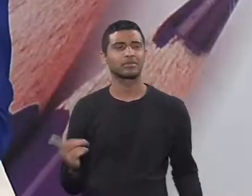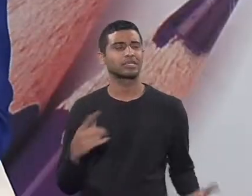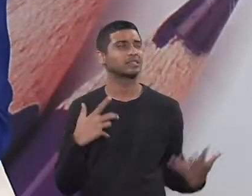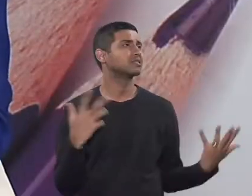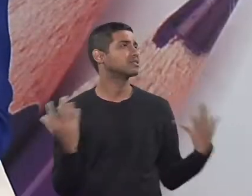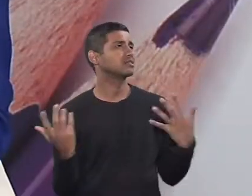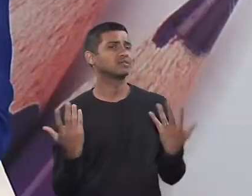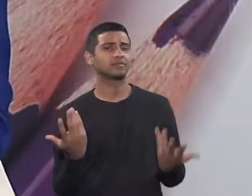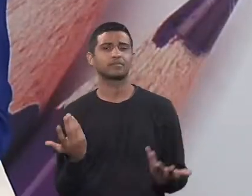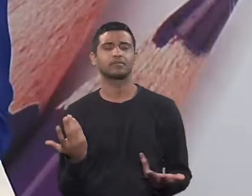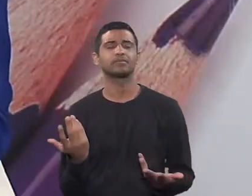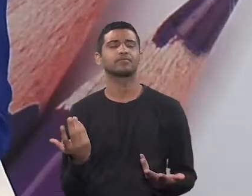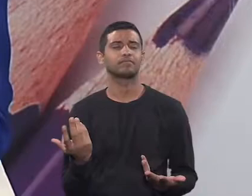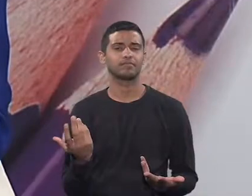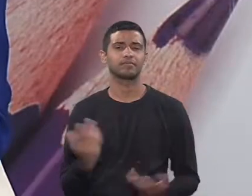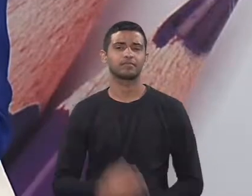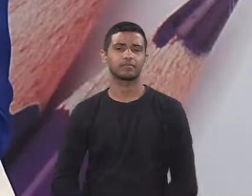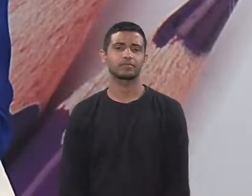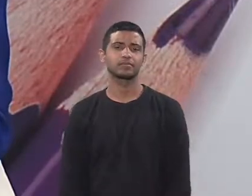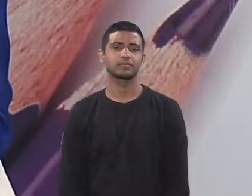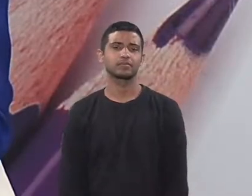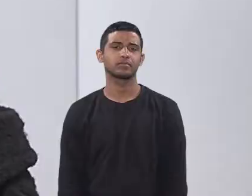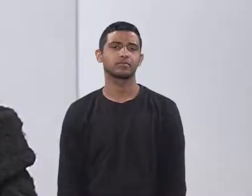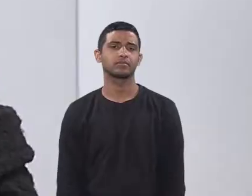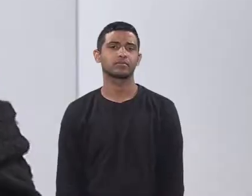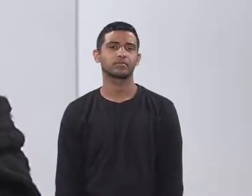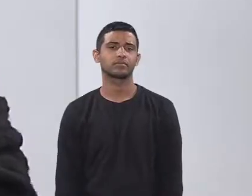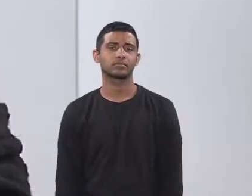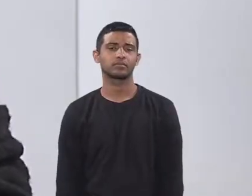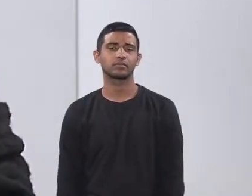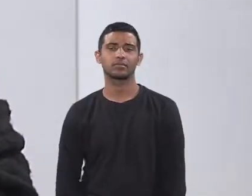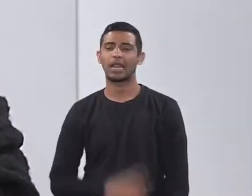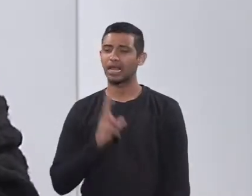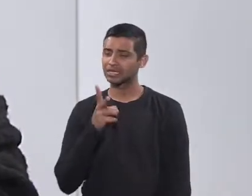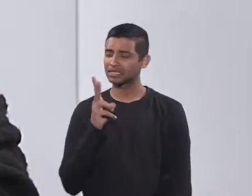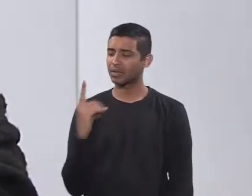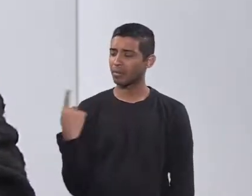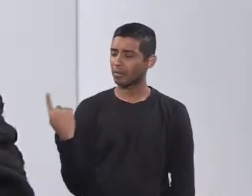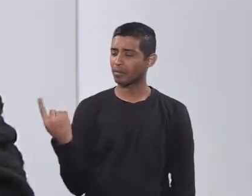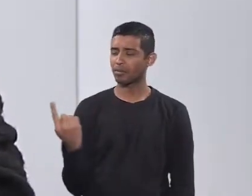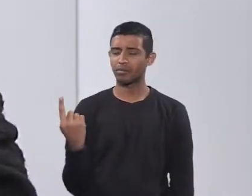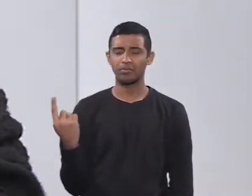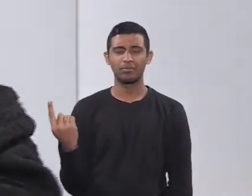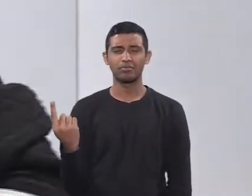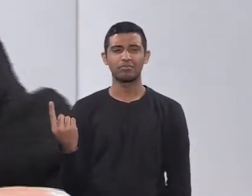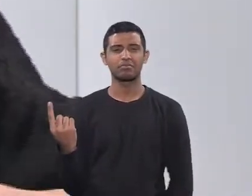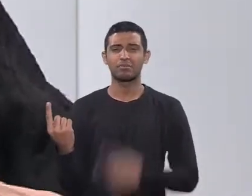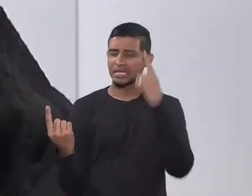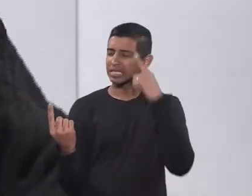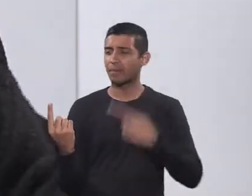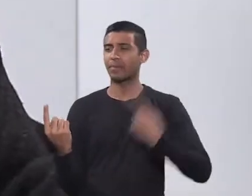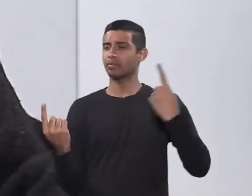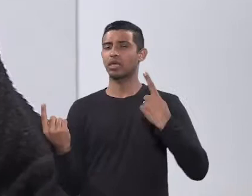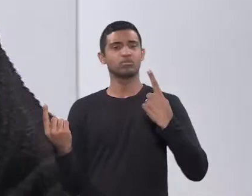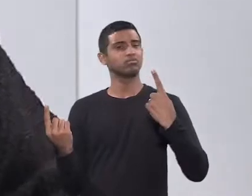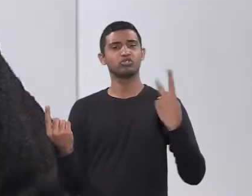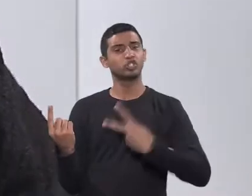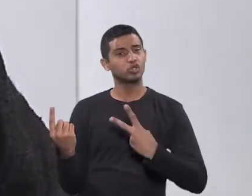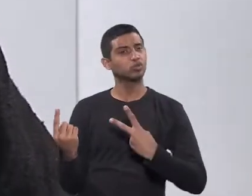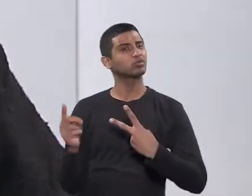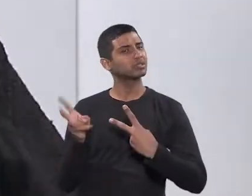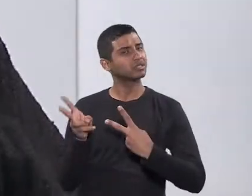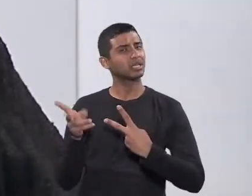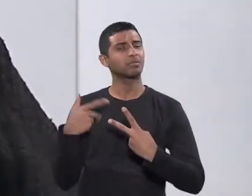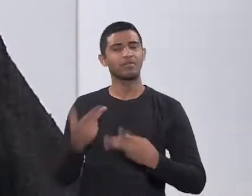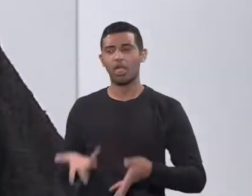ficam muito, elas ficam Marli, sempre num canto, elas ficam em segundo lugar, elas não são estimuladas, elas não